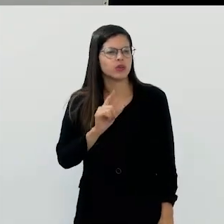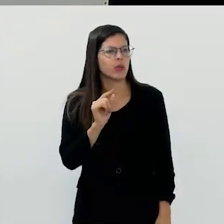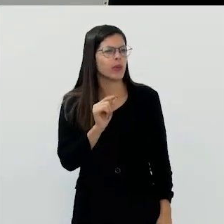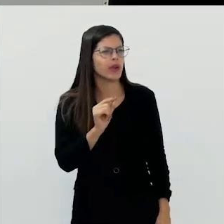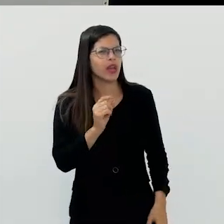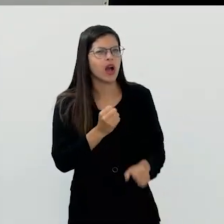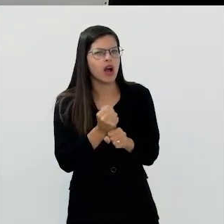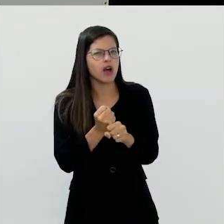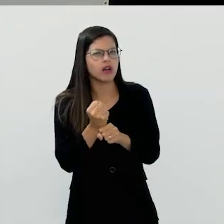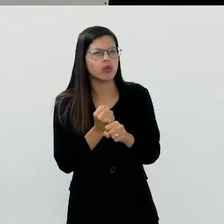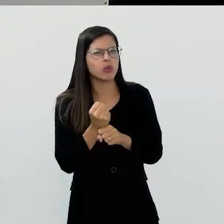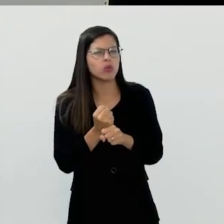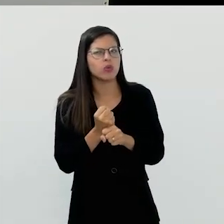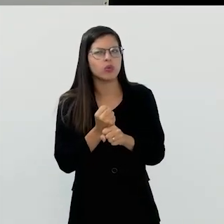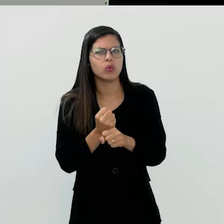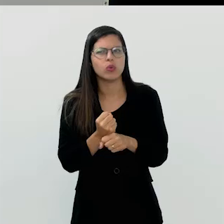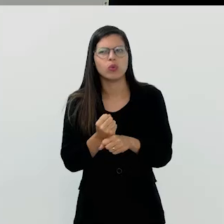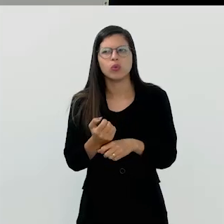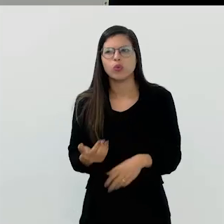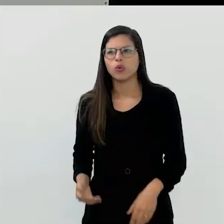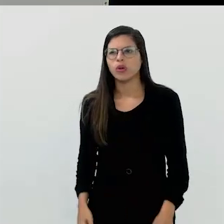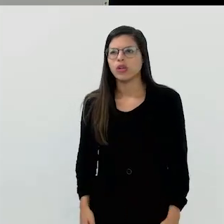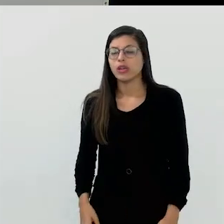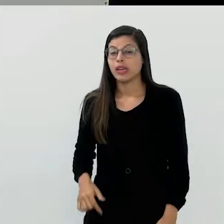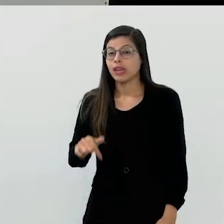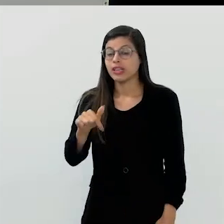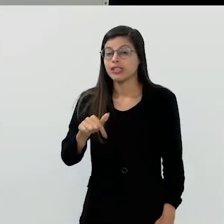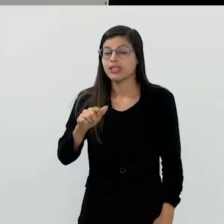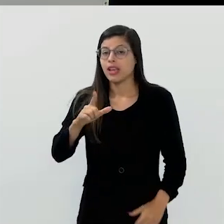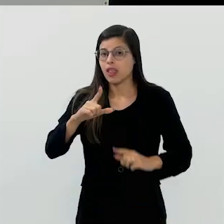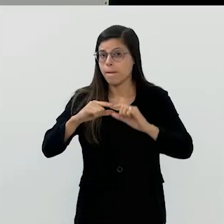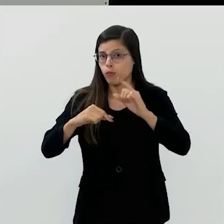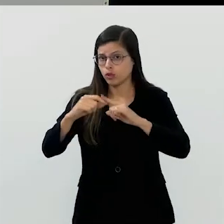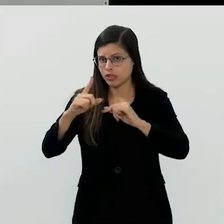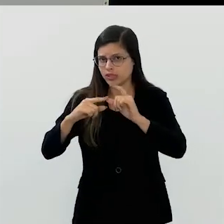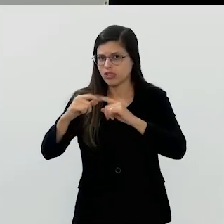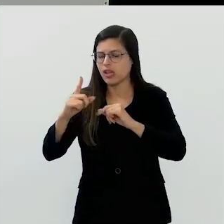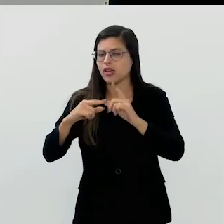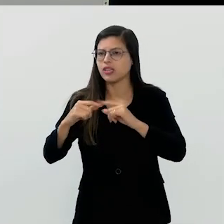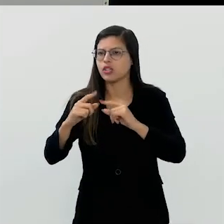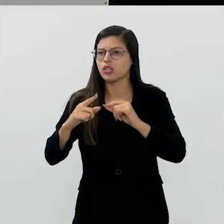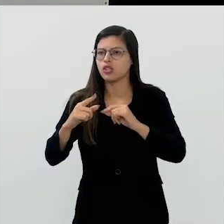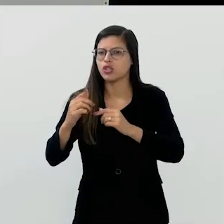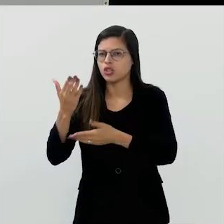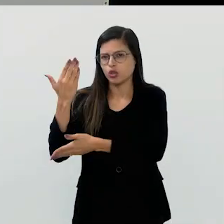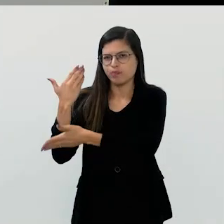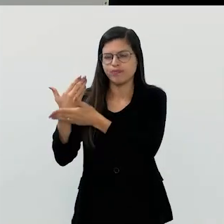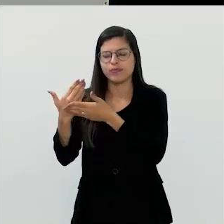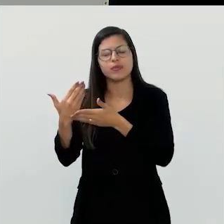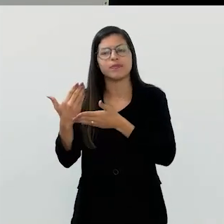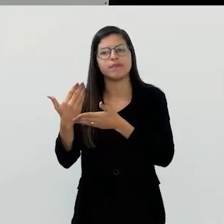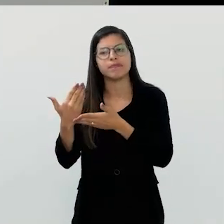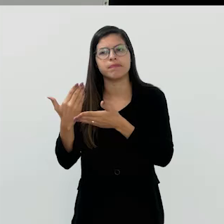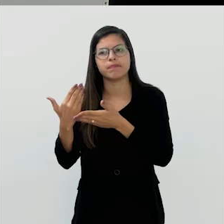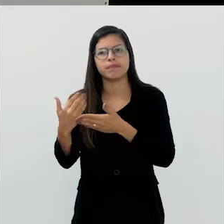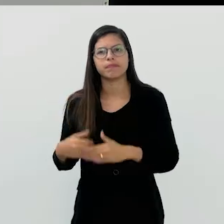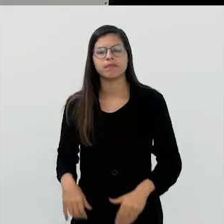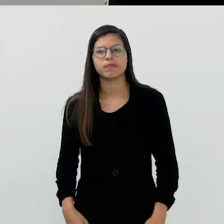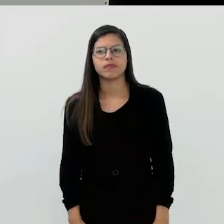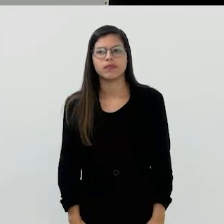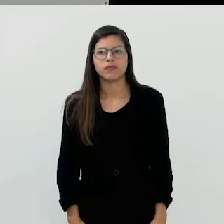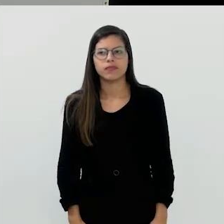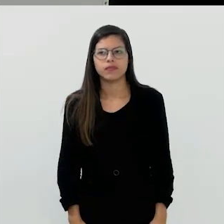foi o quê? 2000 e... Esse foi na Mocidade. Foi na época do...